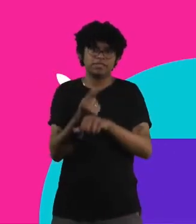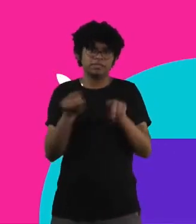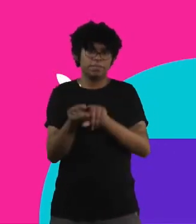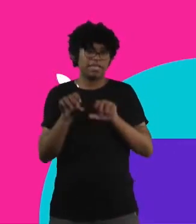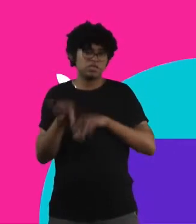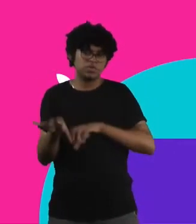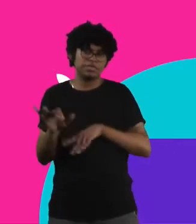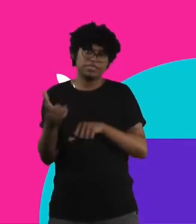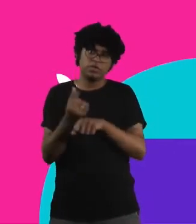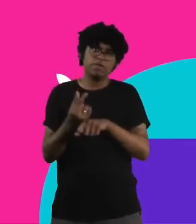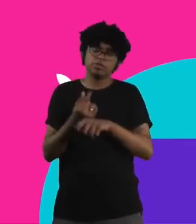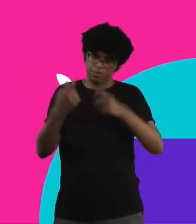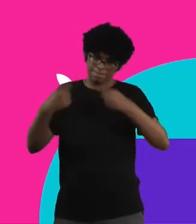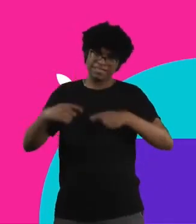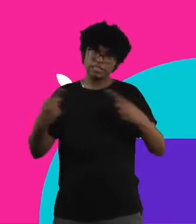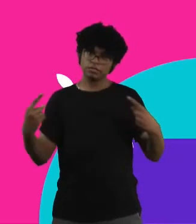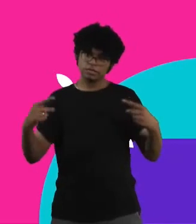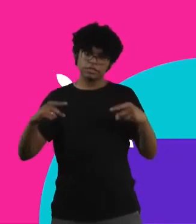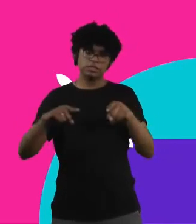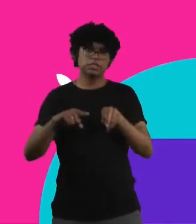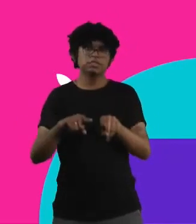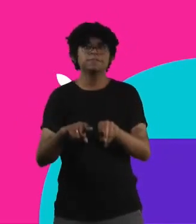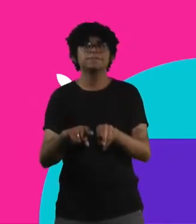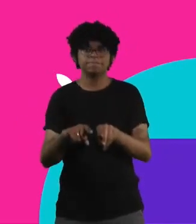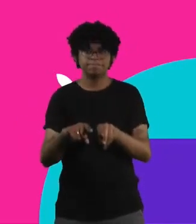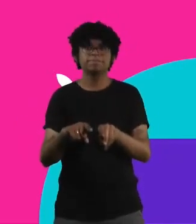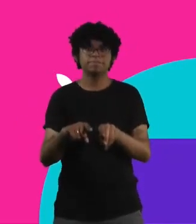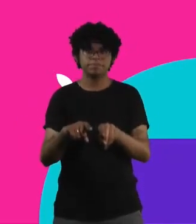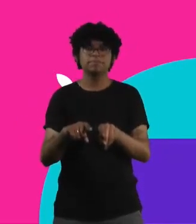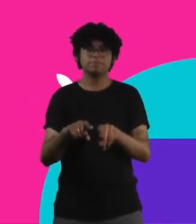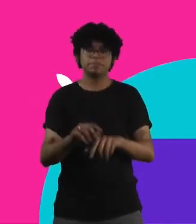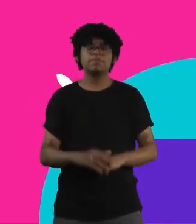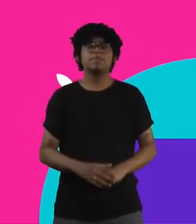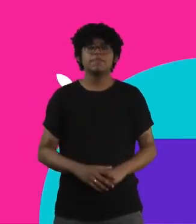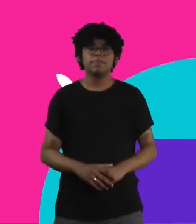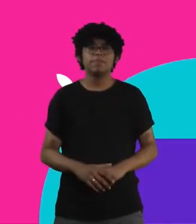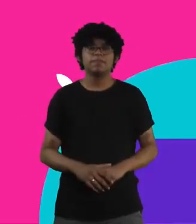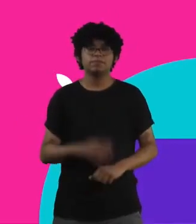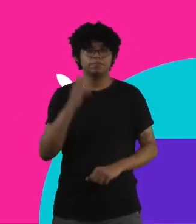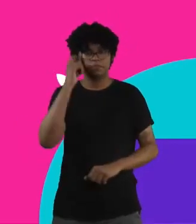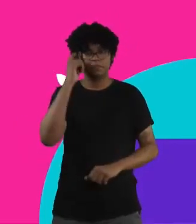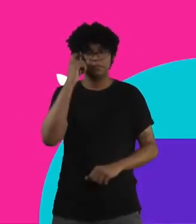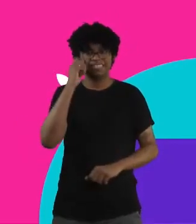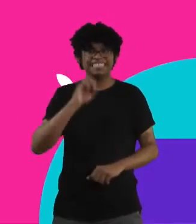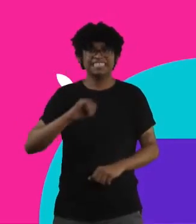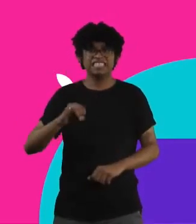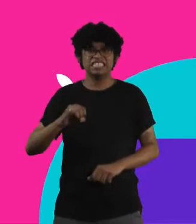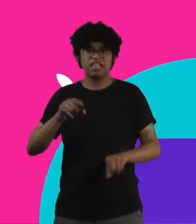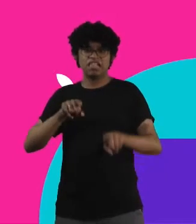duas coisas que elas precisam andar juntas, até porque quando elas andam